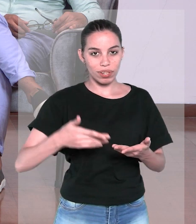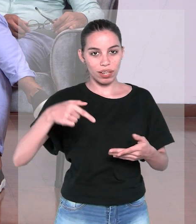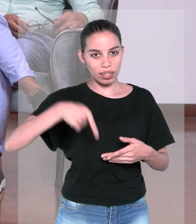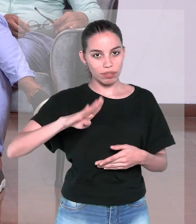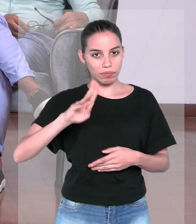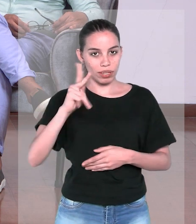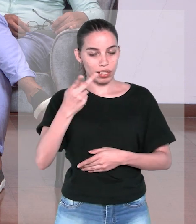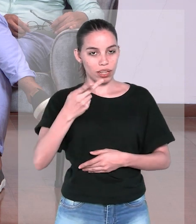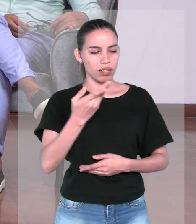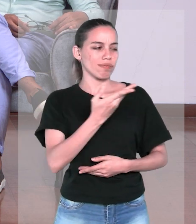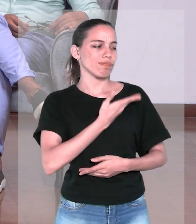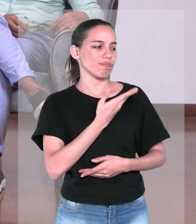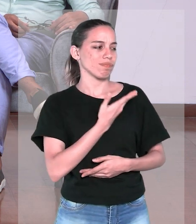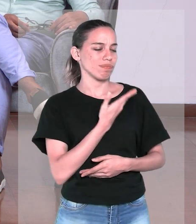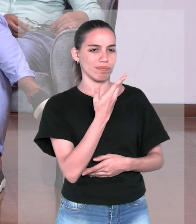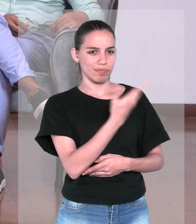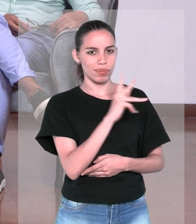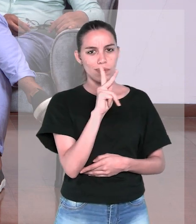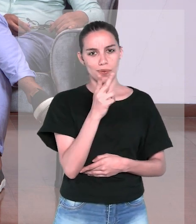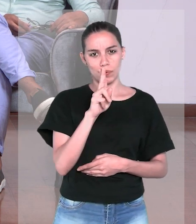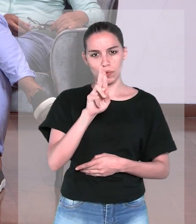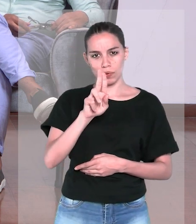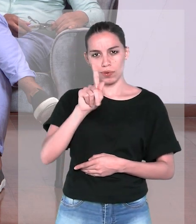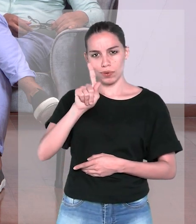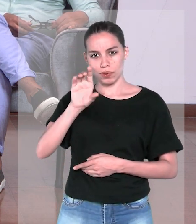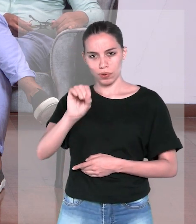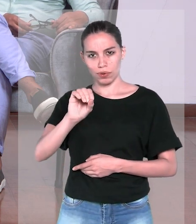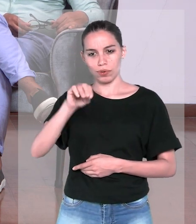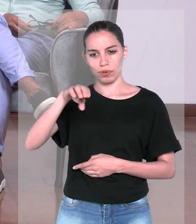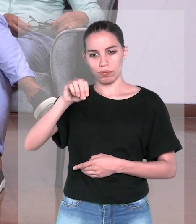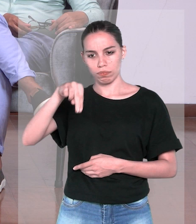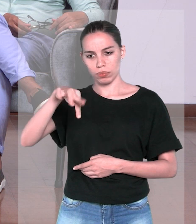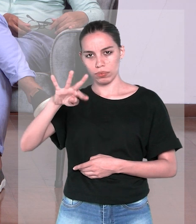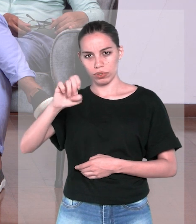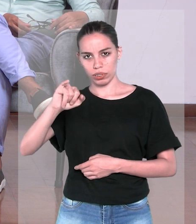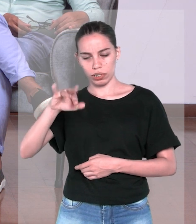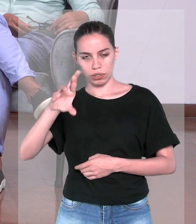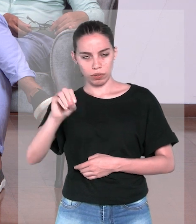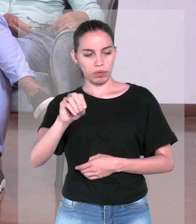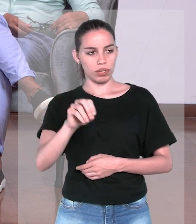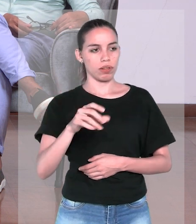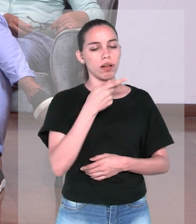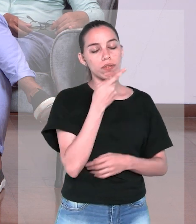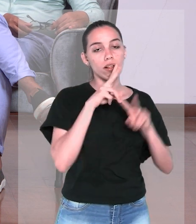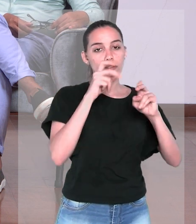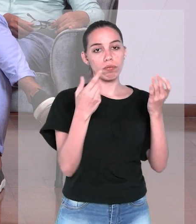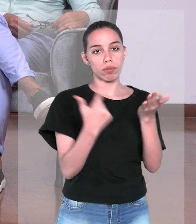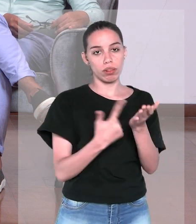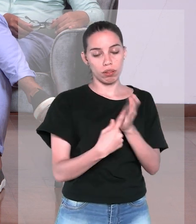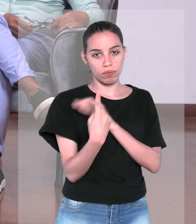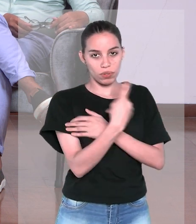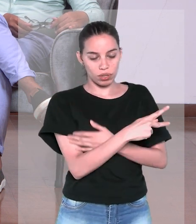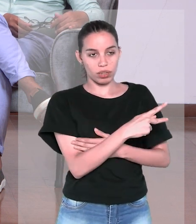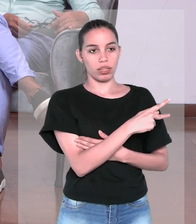Horizonte esse meu querido amigo, o Hugo, para falar sobre o livro Geração do Quarto e falar